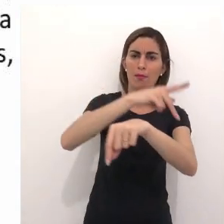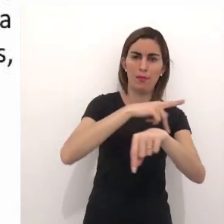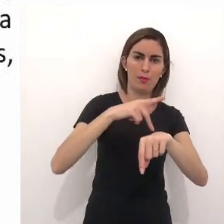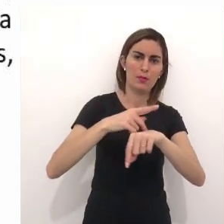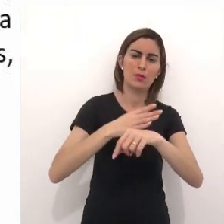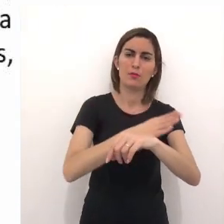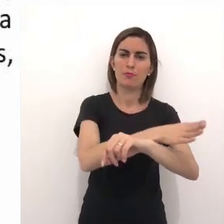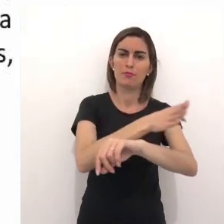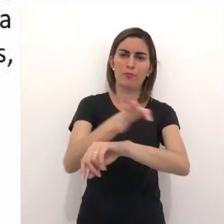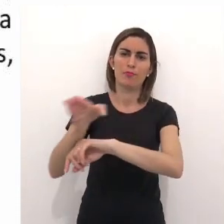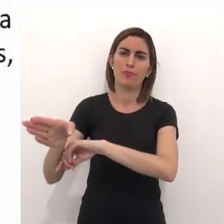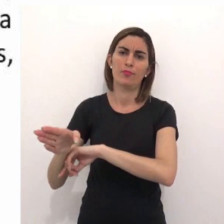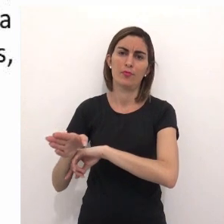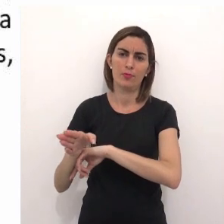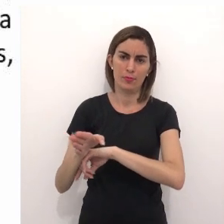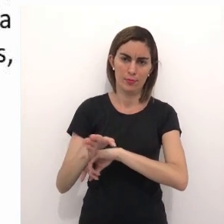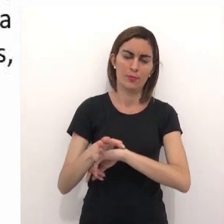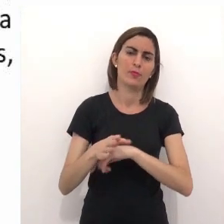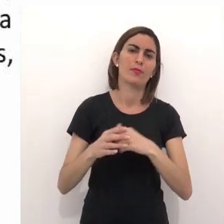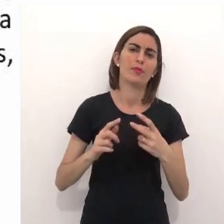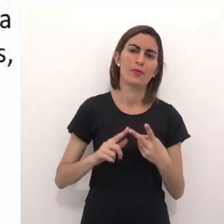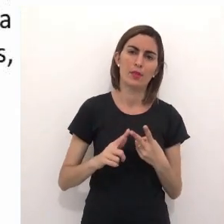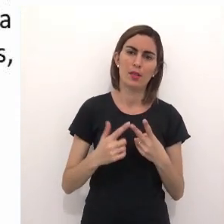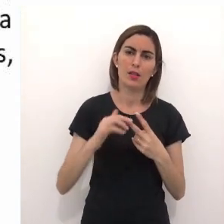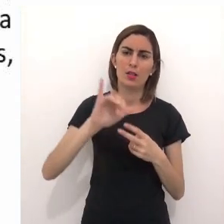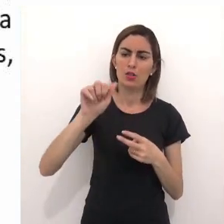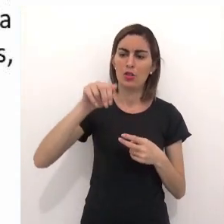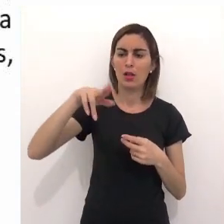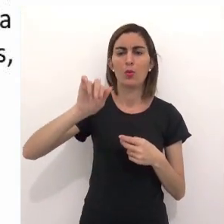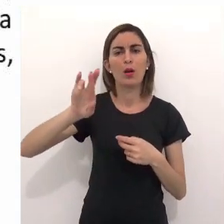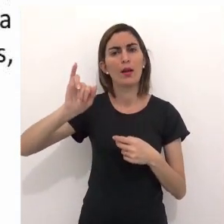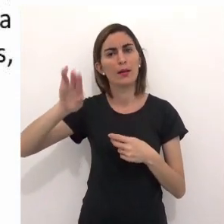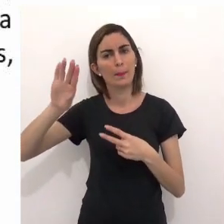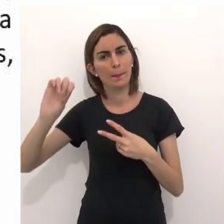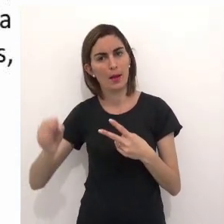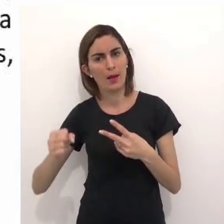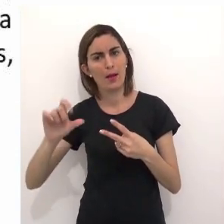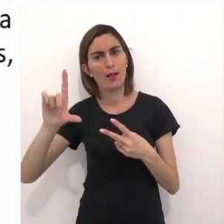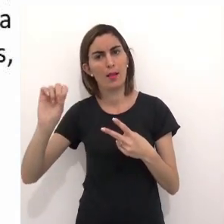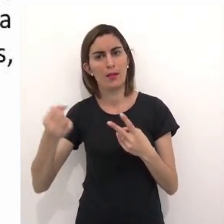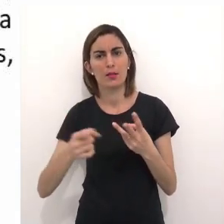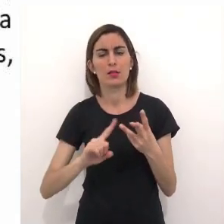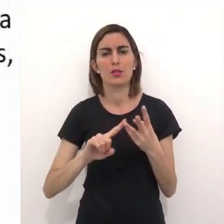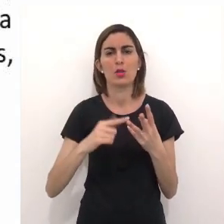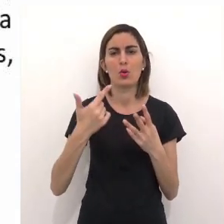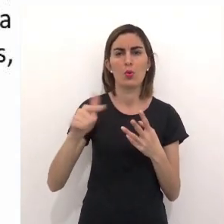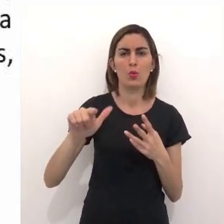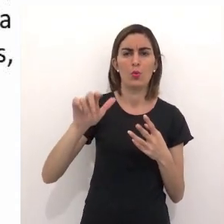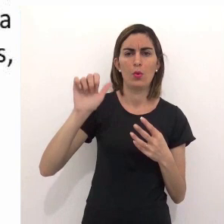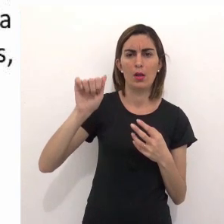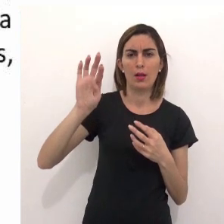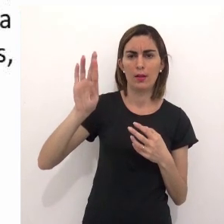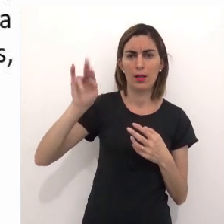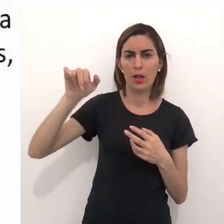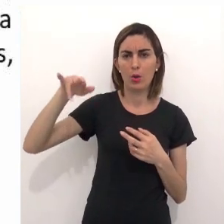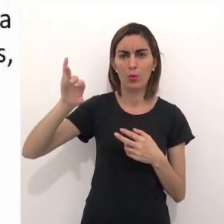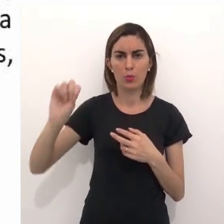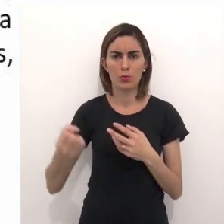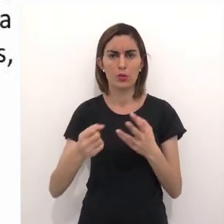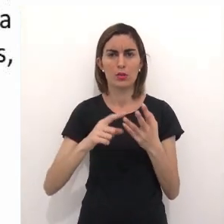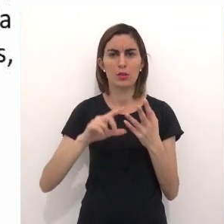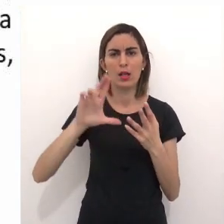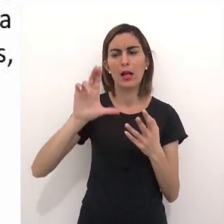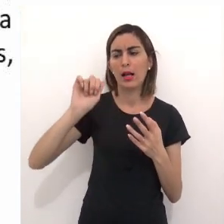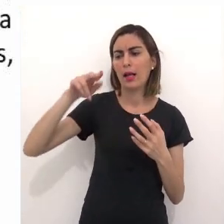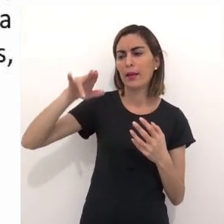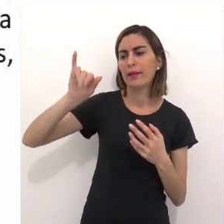os Anaseis, os Jaguaribaras, os Acriús, os